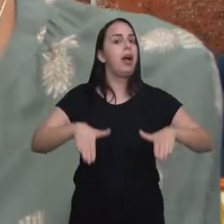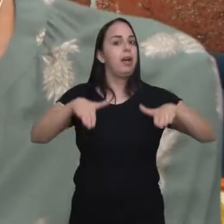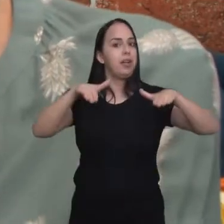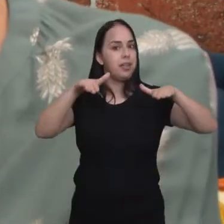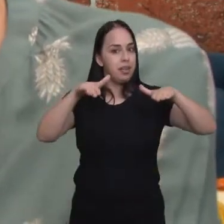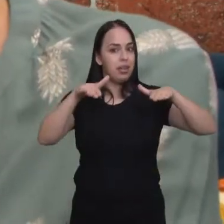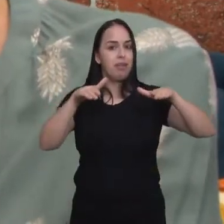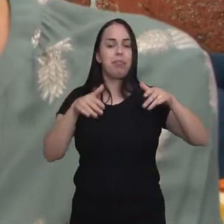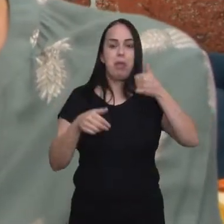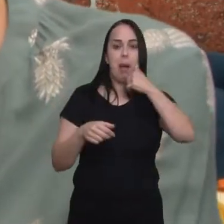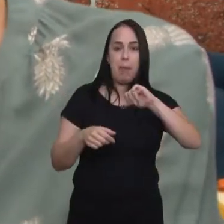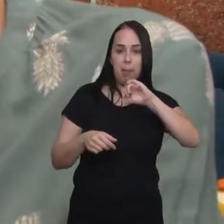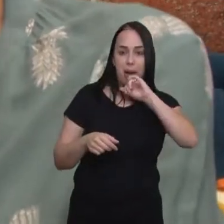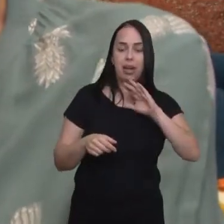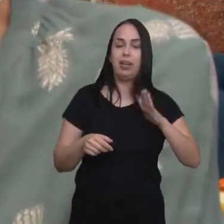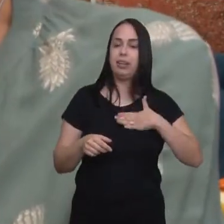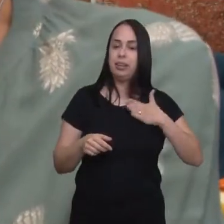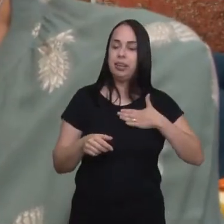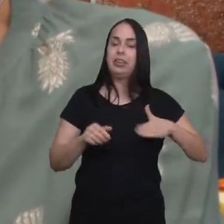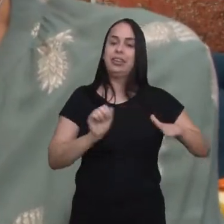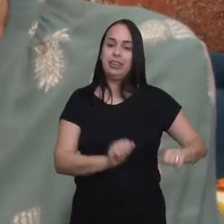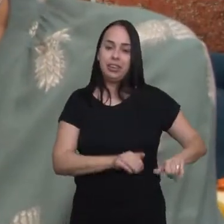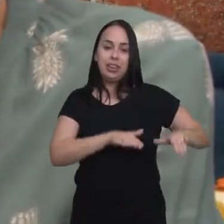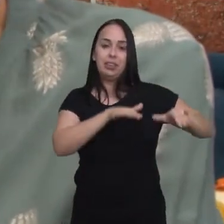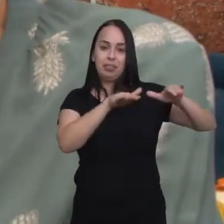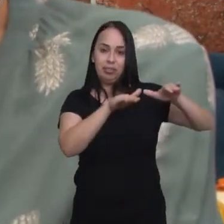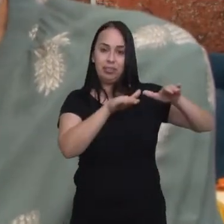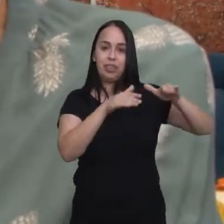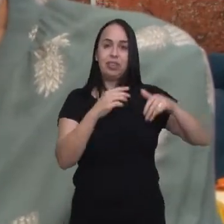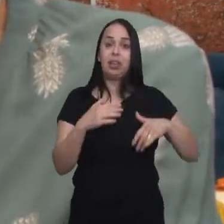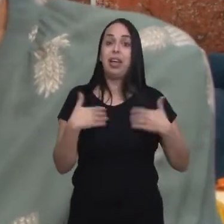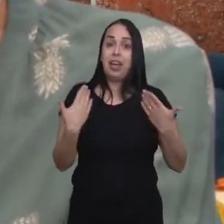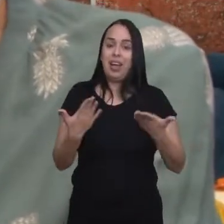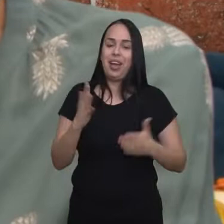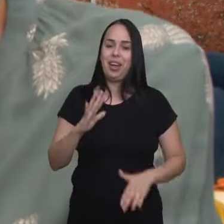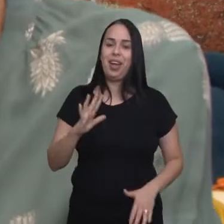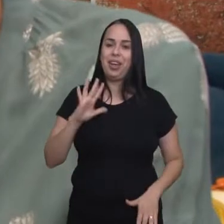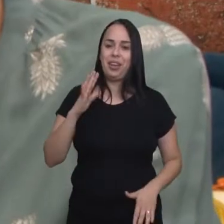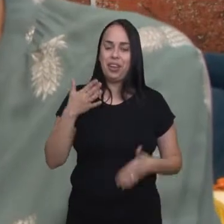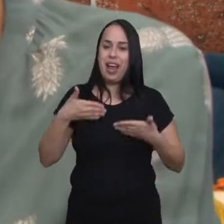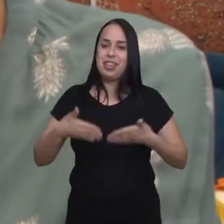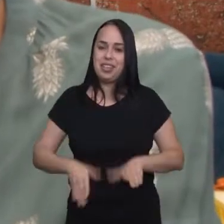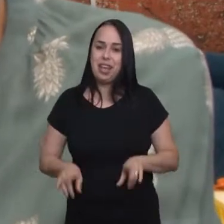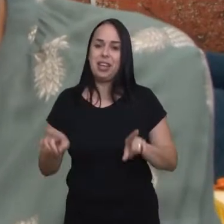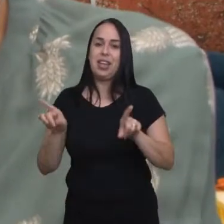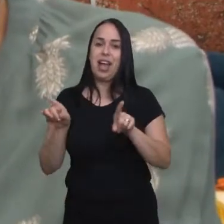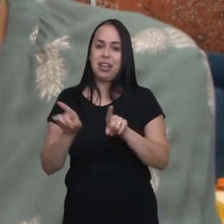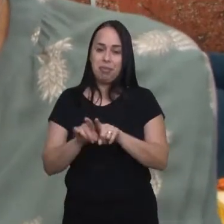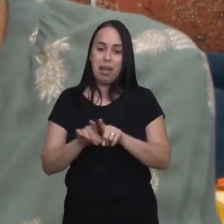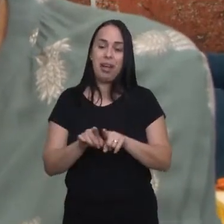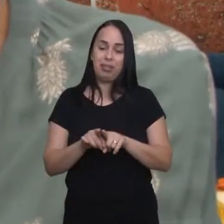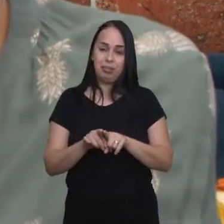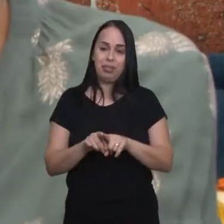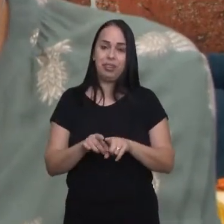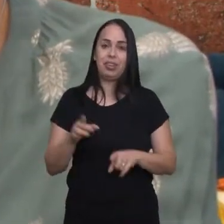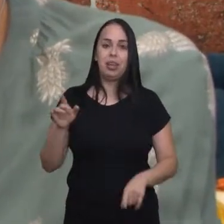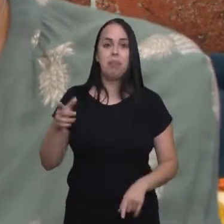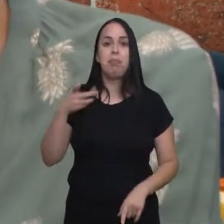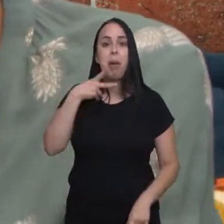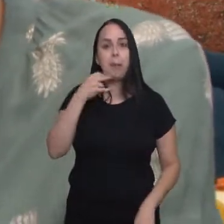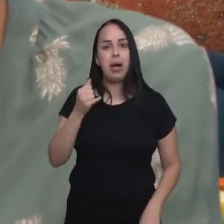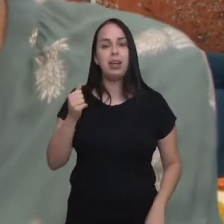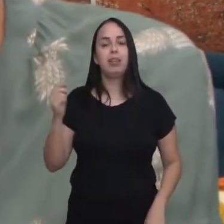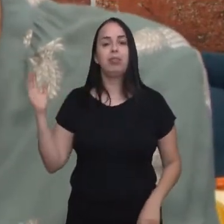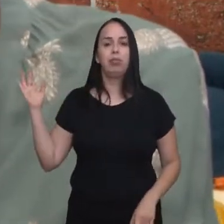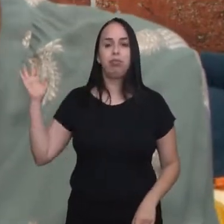A minha mãe cresceu aqui. E então eu nasci aqui por conta disso. O meu pai veio para cá no final dos anos 70, por conta